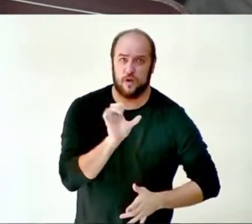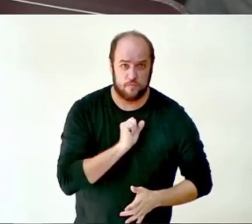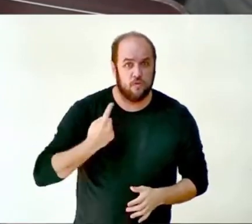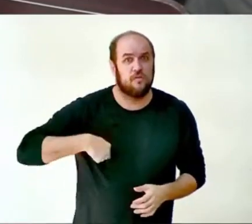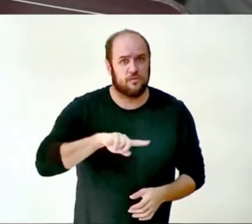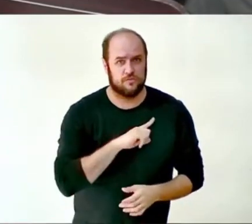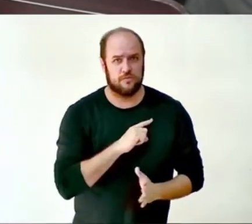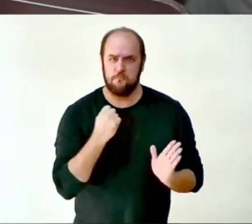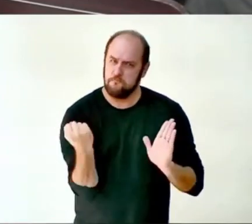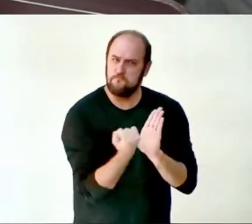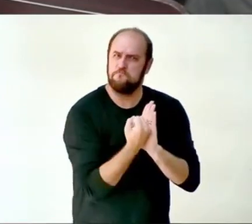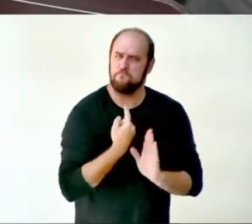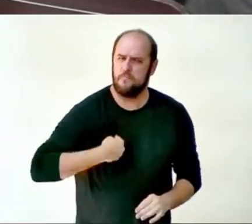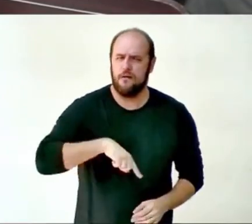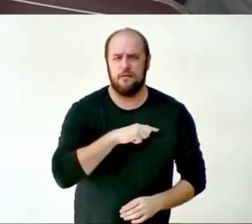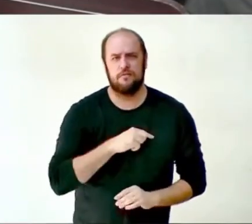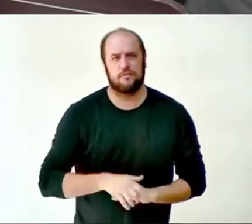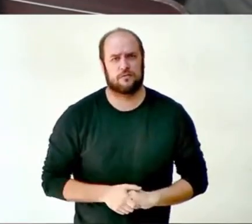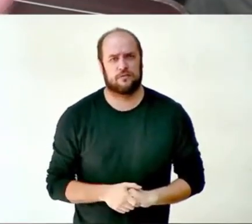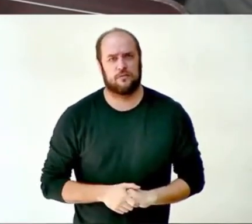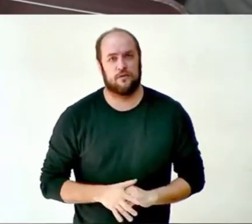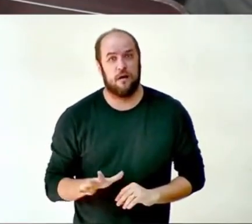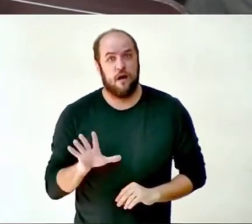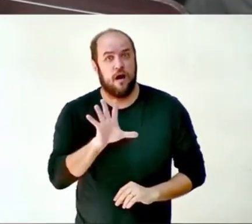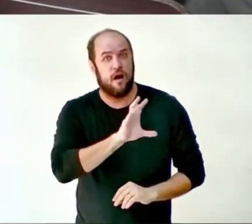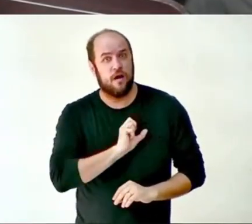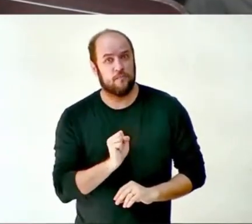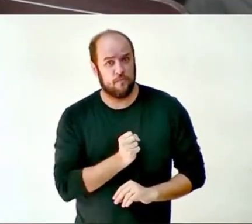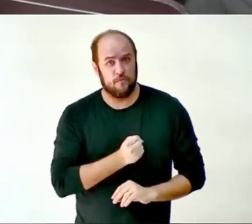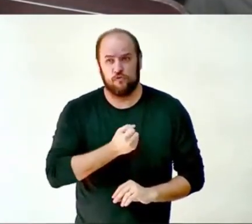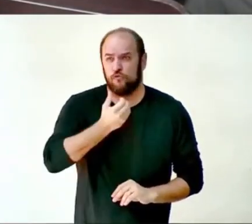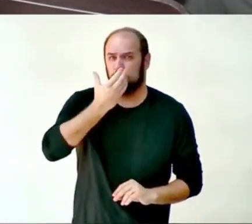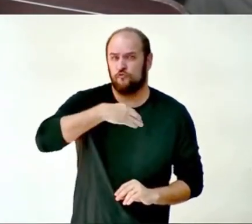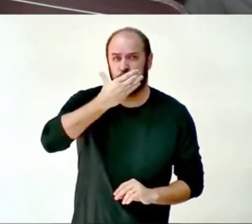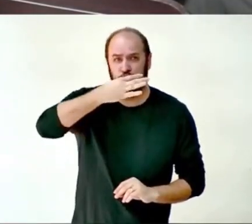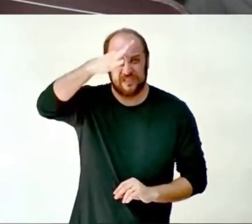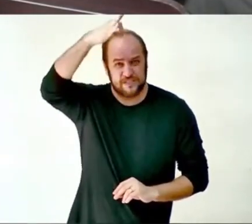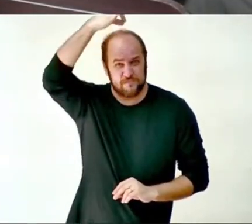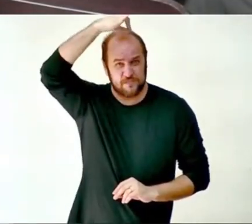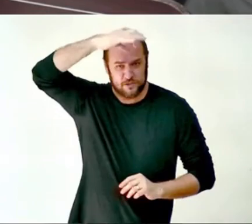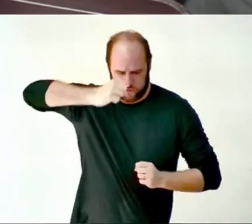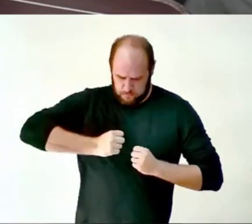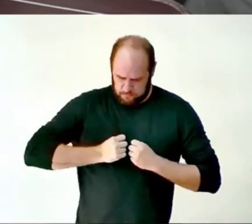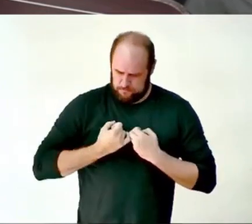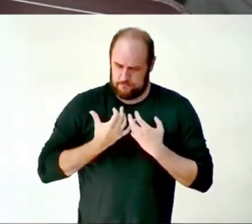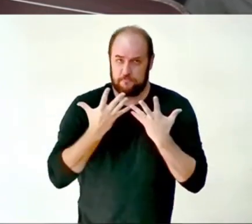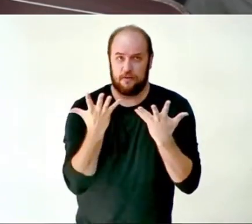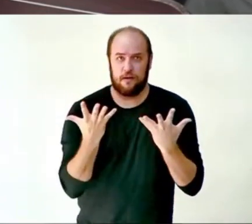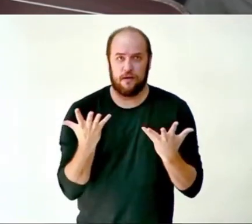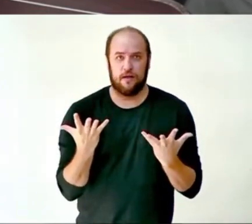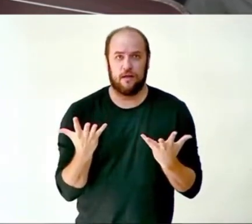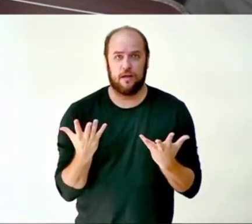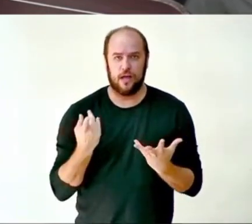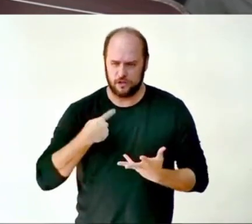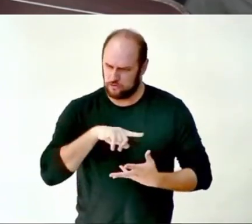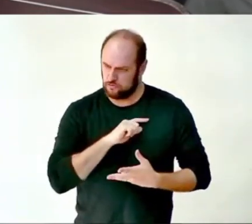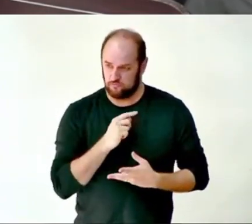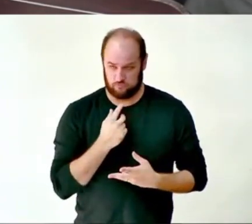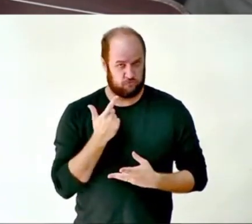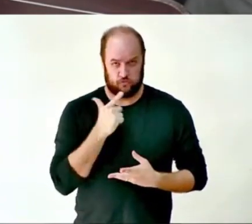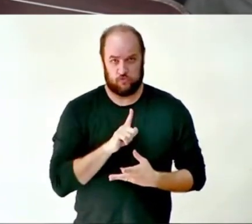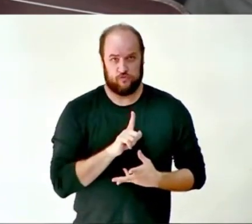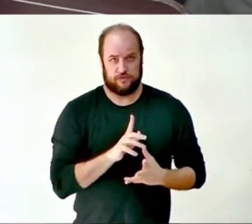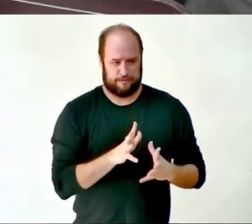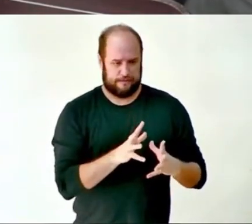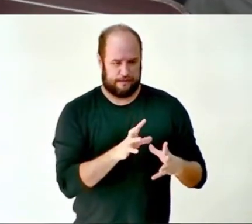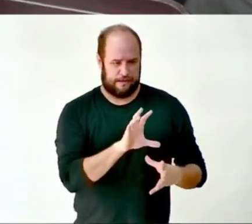nossa marca. Então o amor é um fruto do Espírito em nós. Não tem como não amar. Porque se